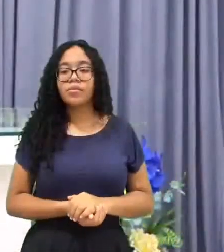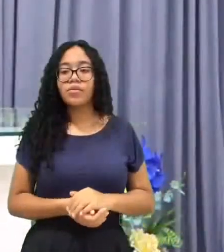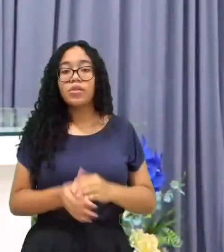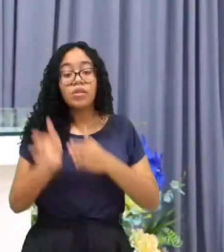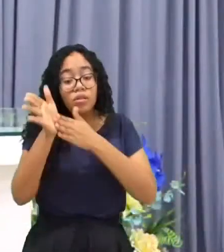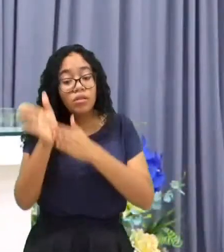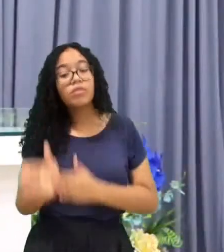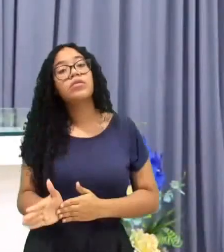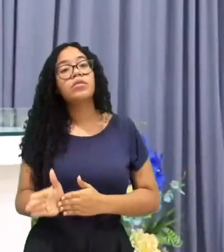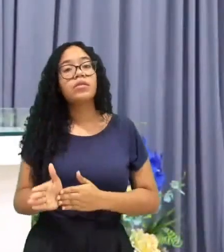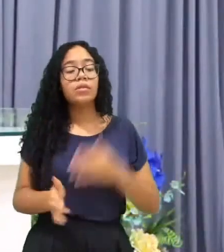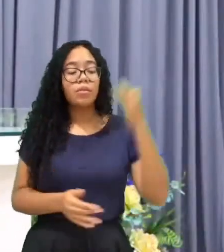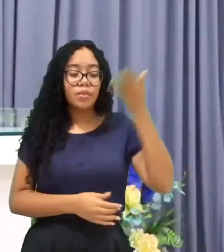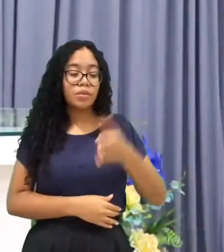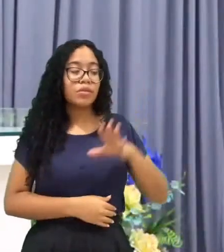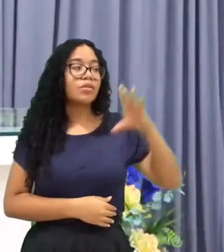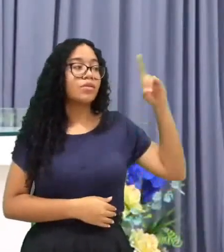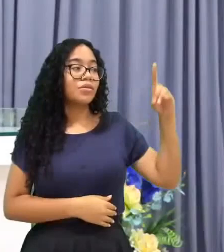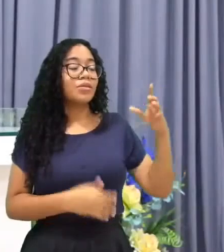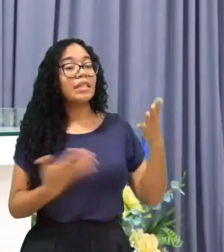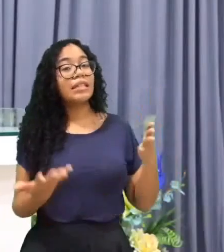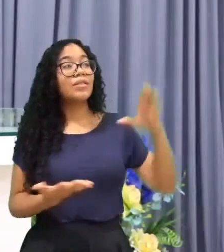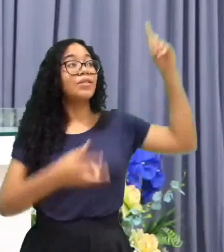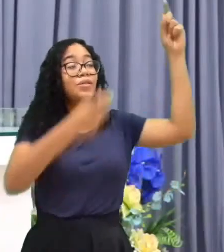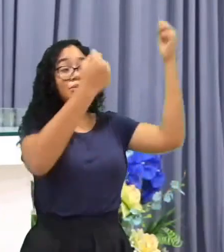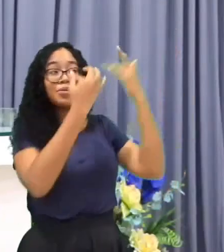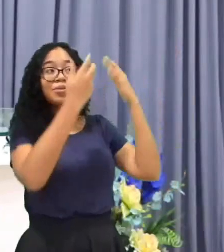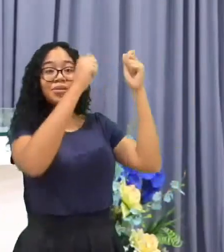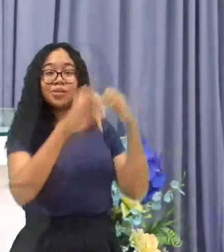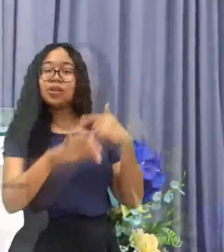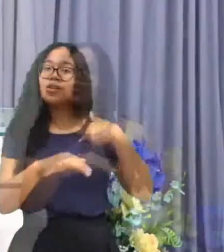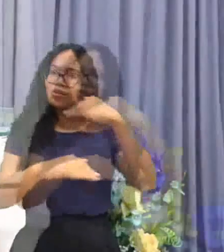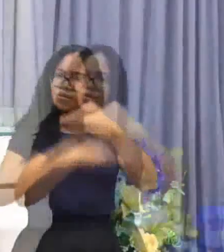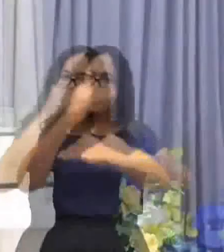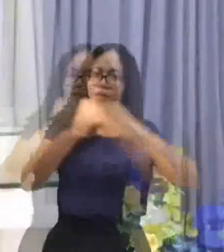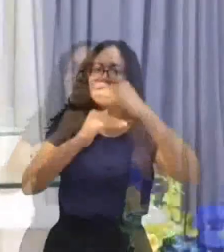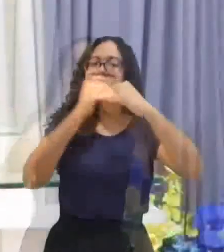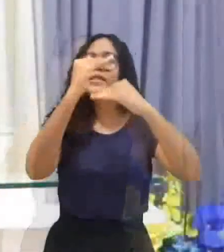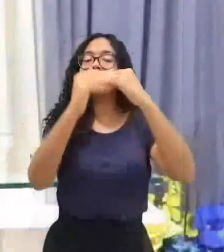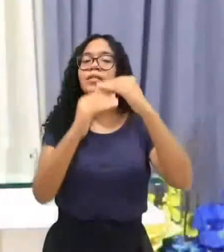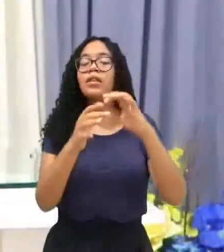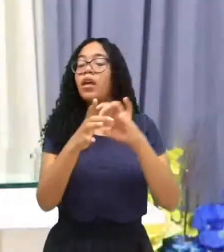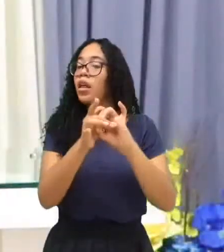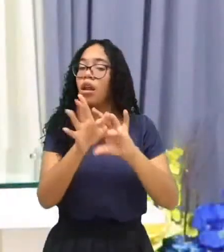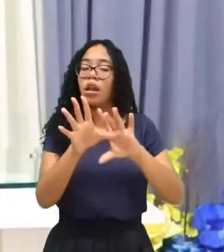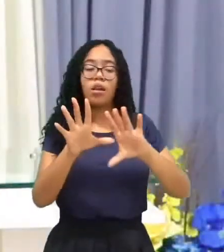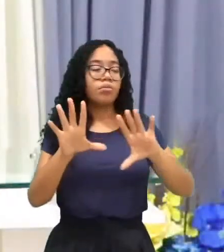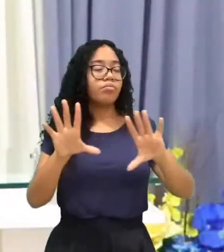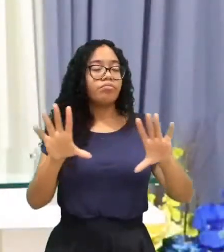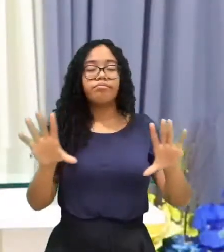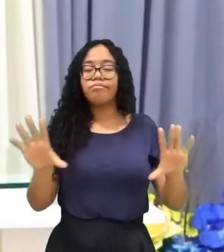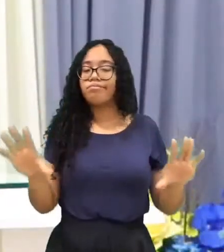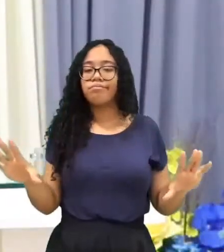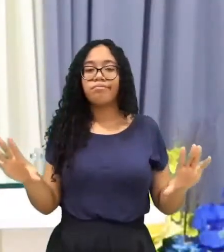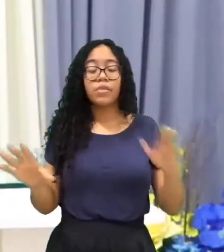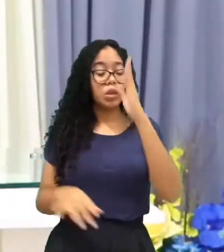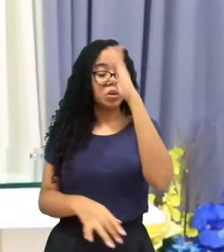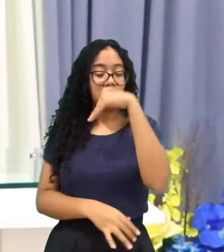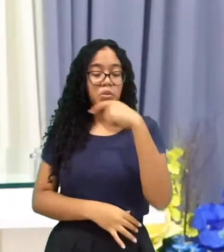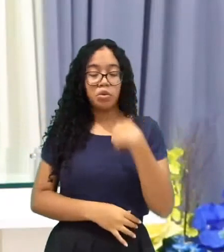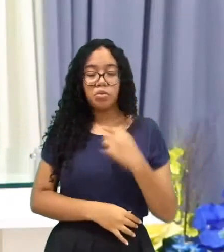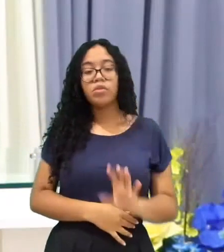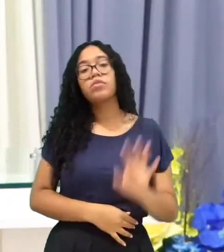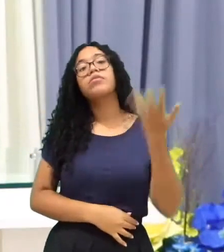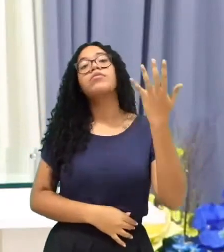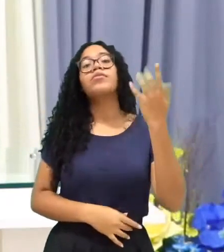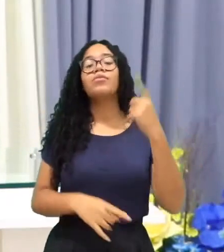me honrar e vai me fazer prosperar. E não vai permitir que ninguém pise sobre mim.